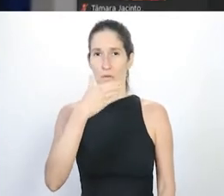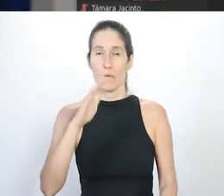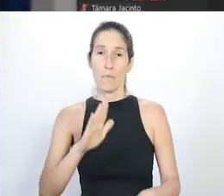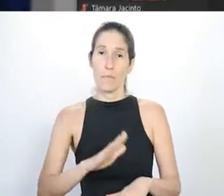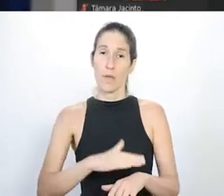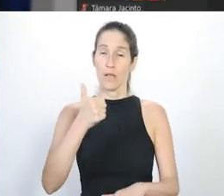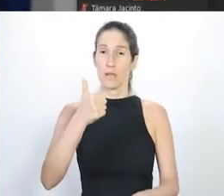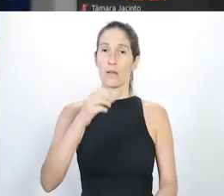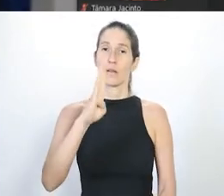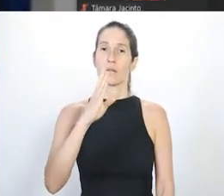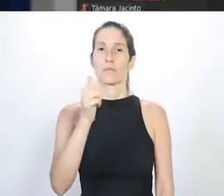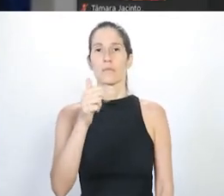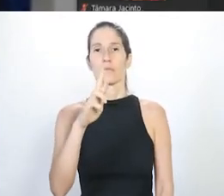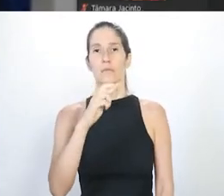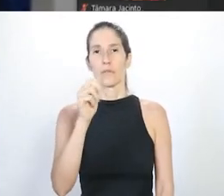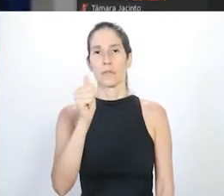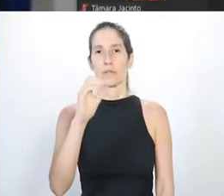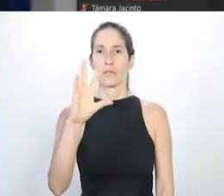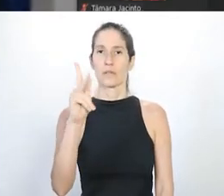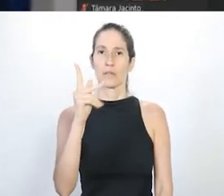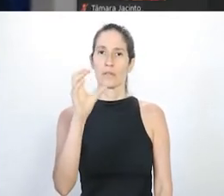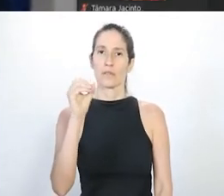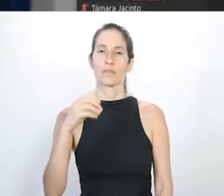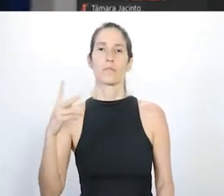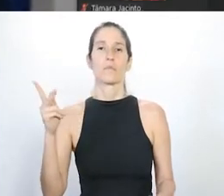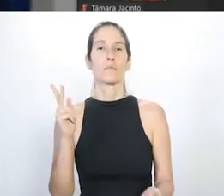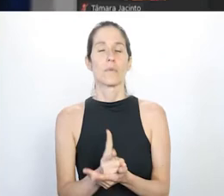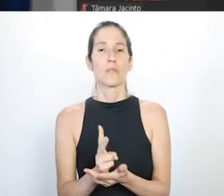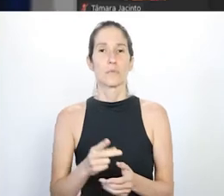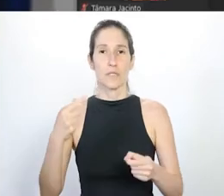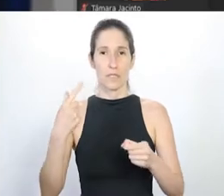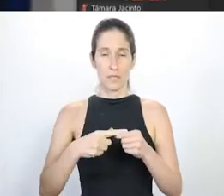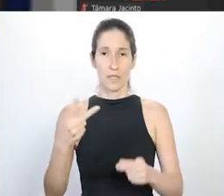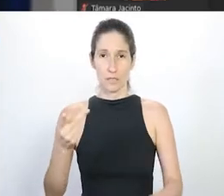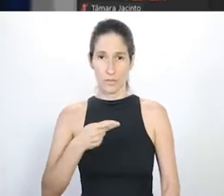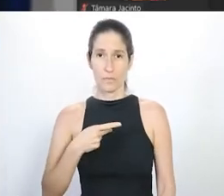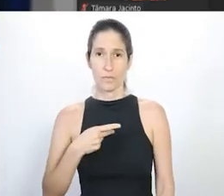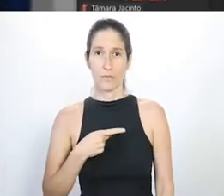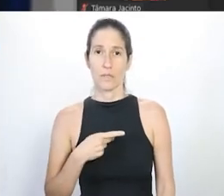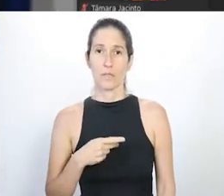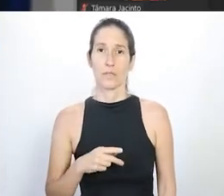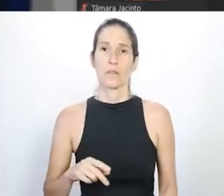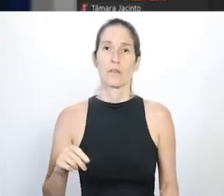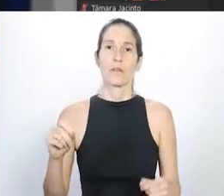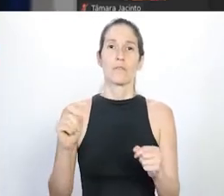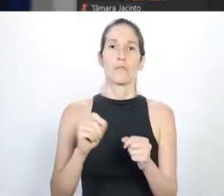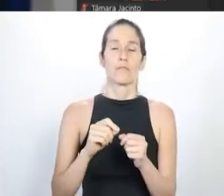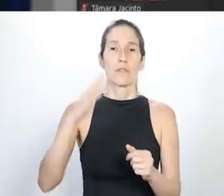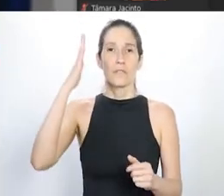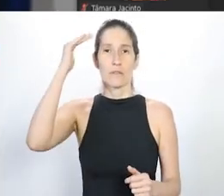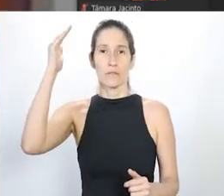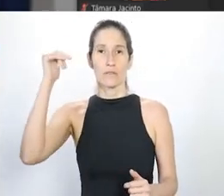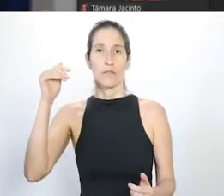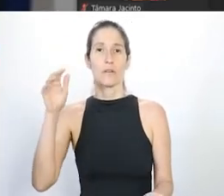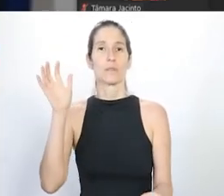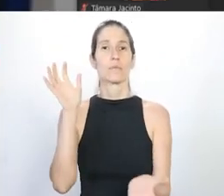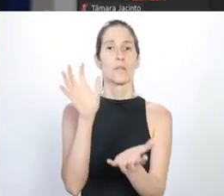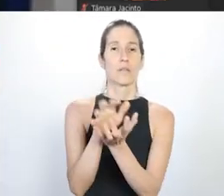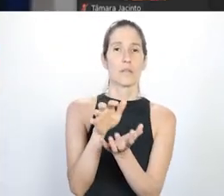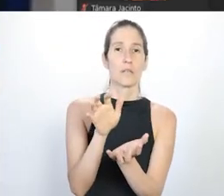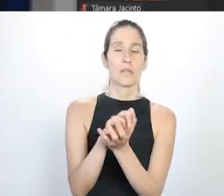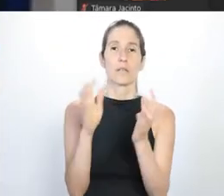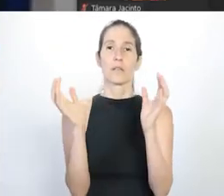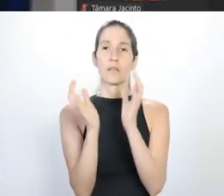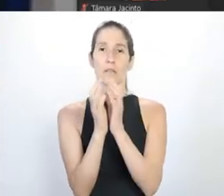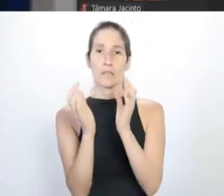como eu, tenho o maior orgulho disso. E fez nome Nazaré, e fez nome no Recife, e fez nome na ciranda da mata e na ciranda da praia. E